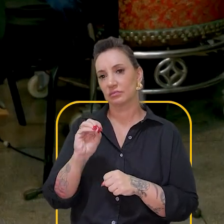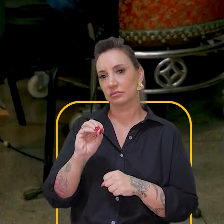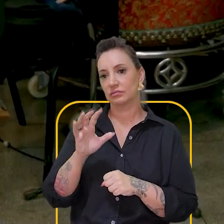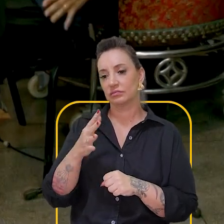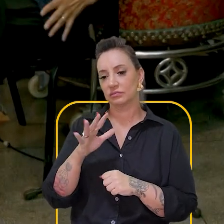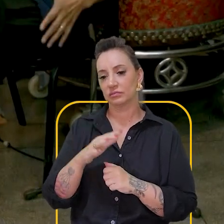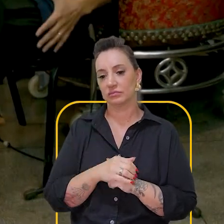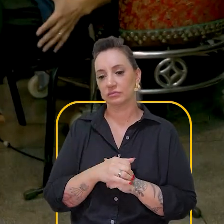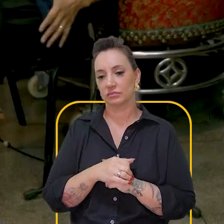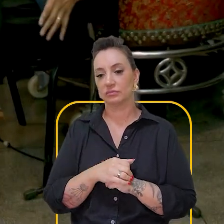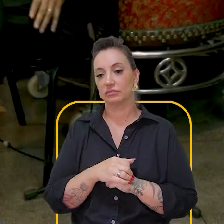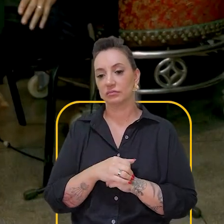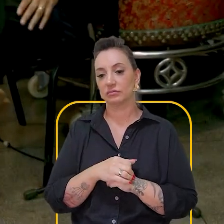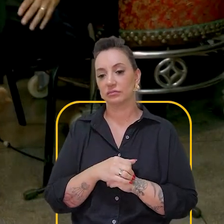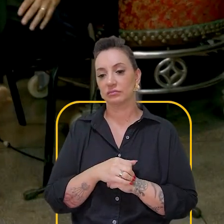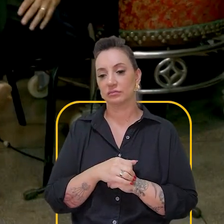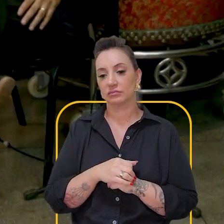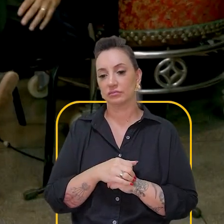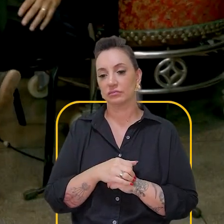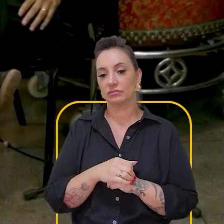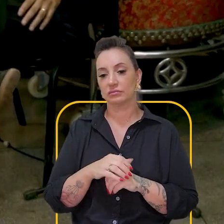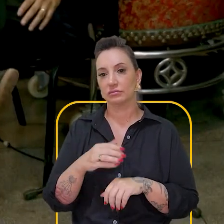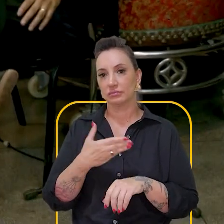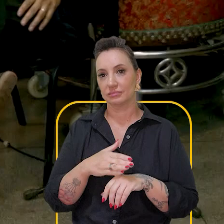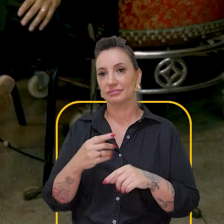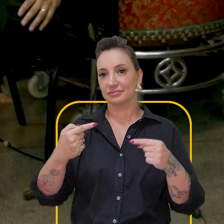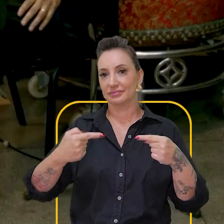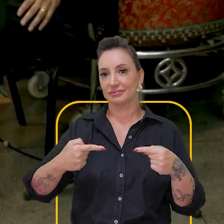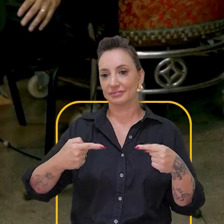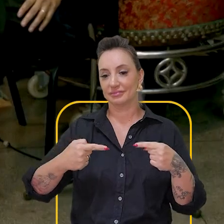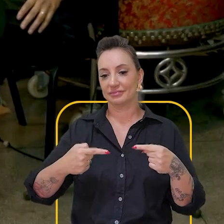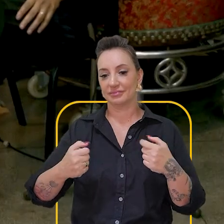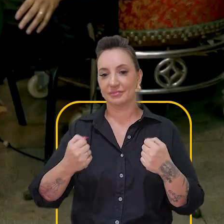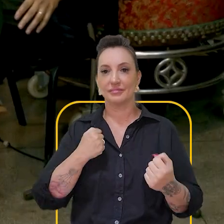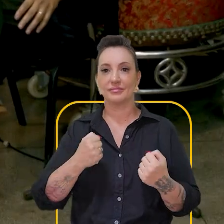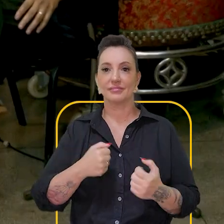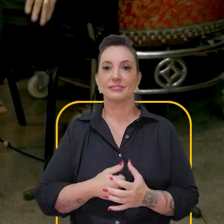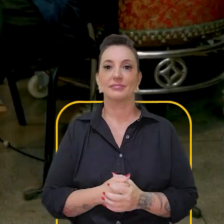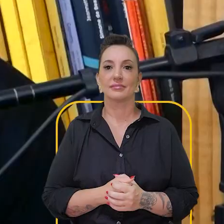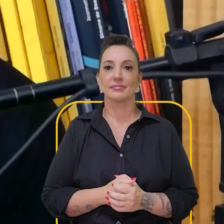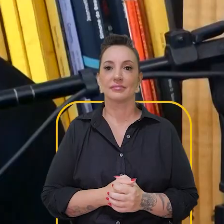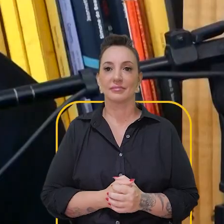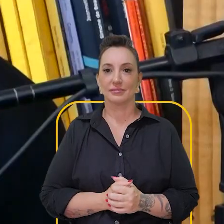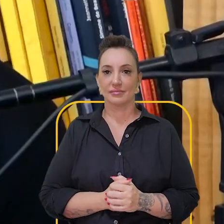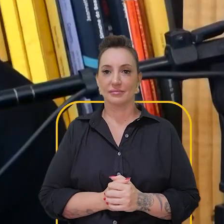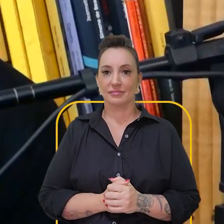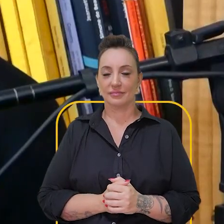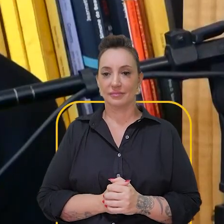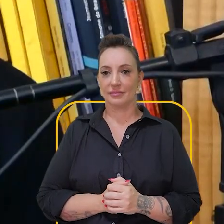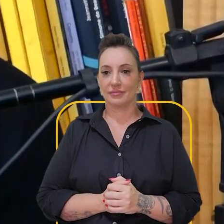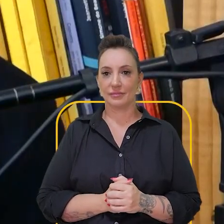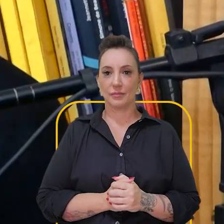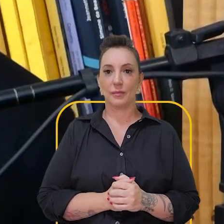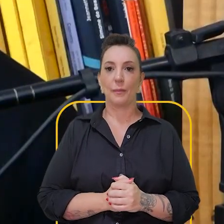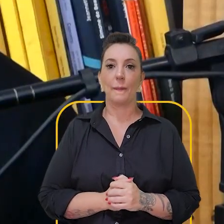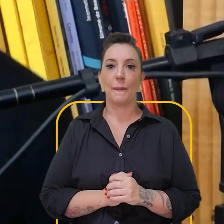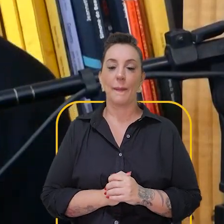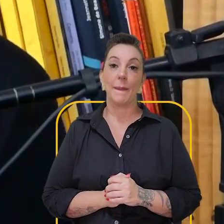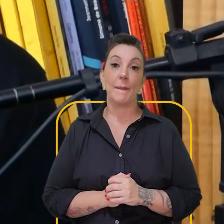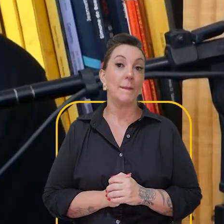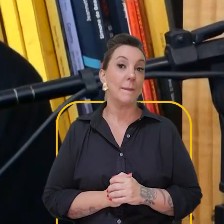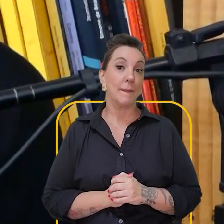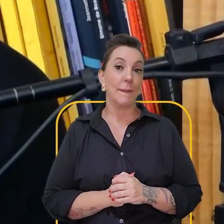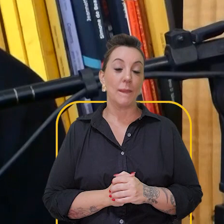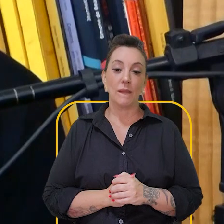academias então aí aí os meninos assim tranquilos e tal daí eu falei mas vocês já treinam alguma coisa